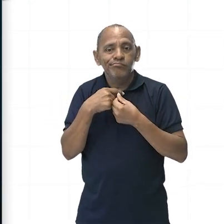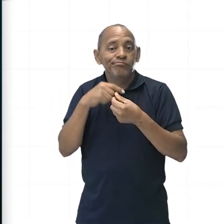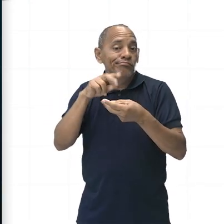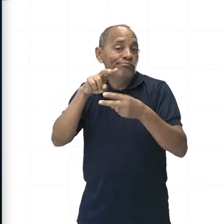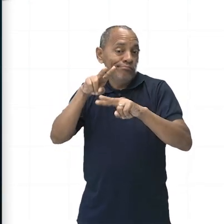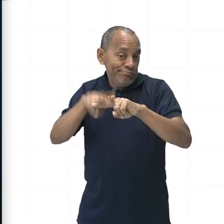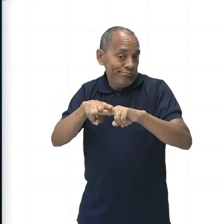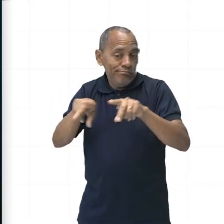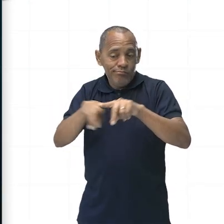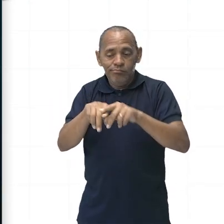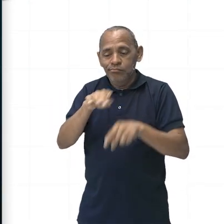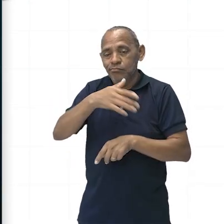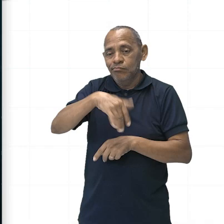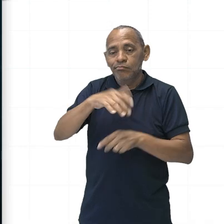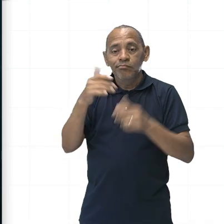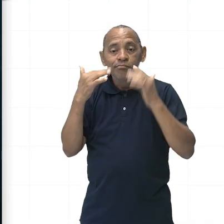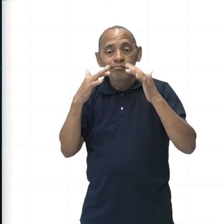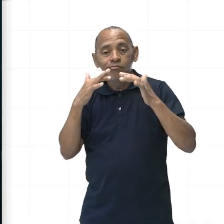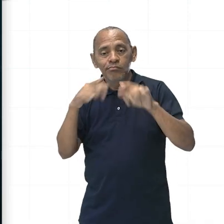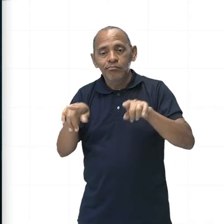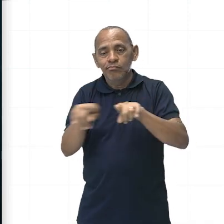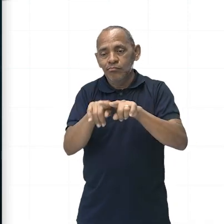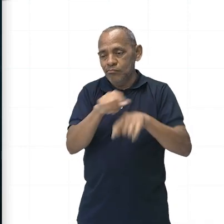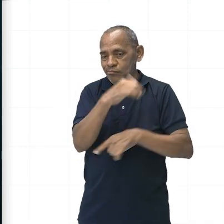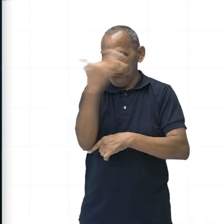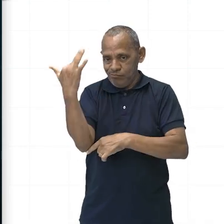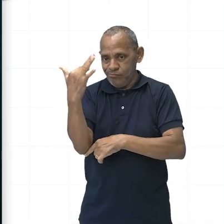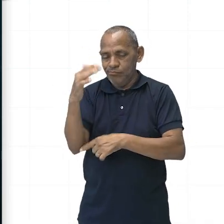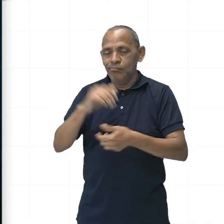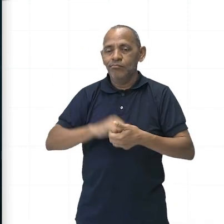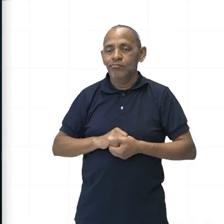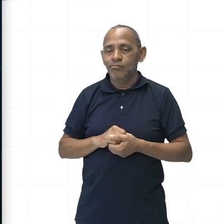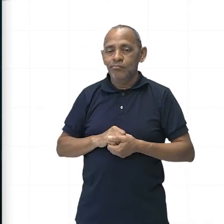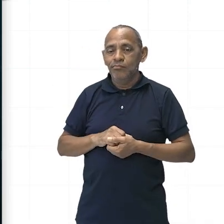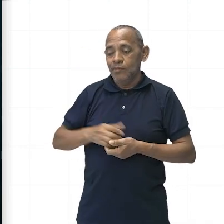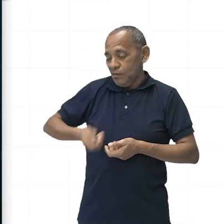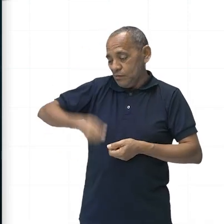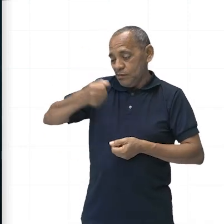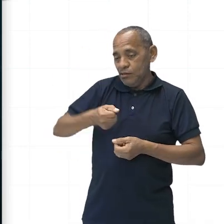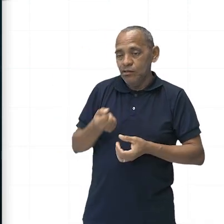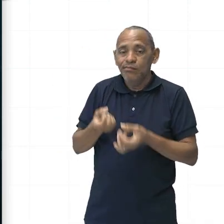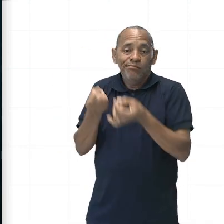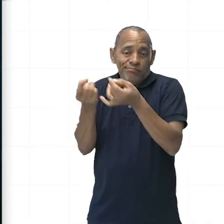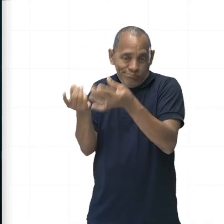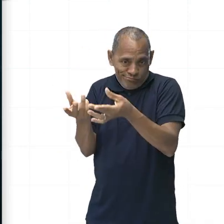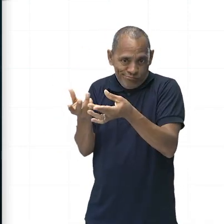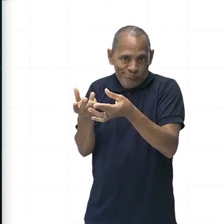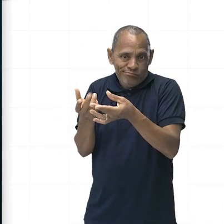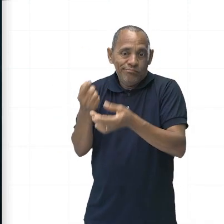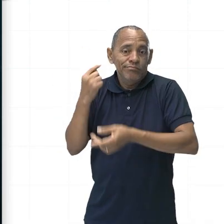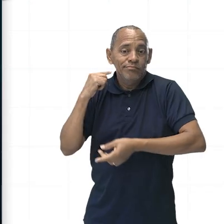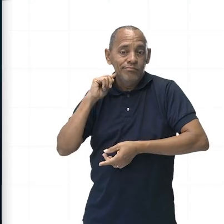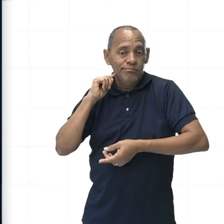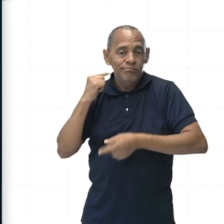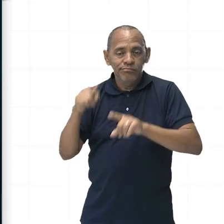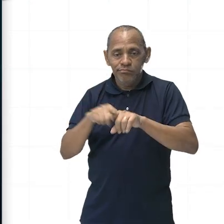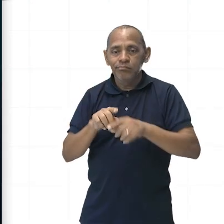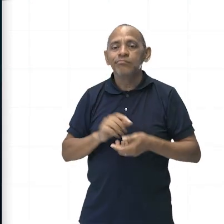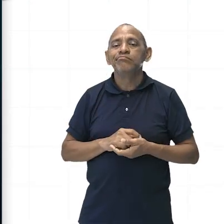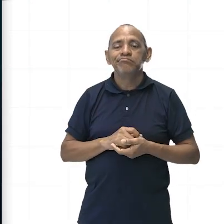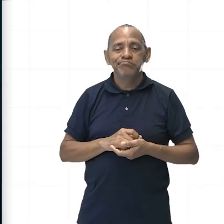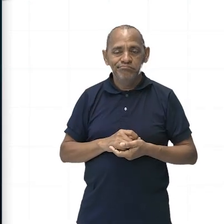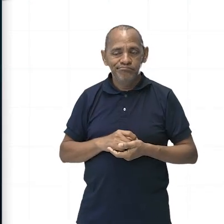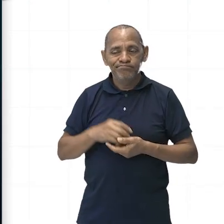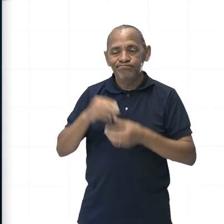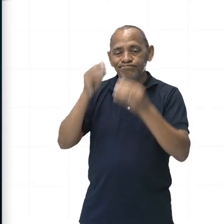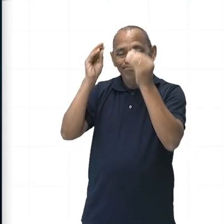seu ambiente natural, onde foi jogado, desperdiçada essa sacola plástica e ainda está prejudicando o